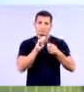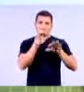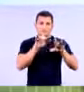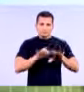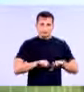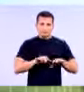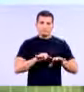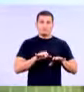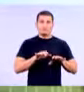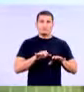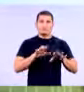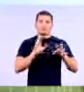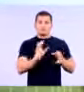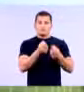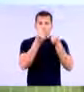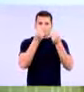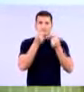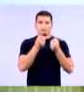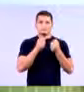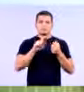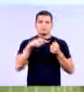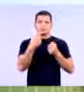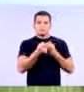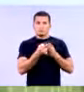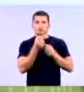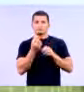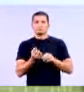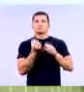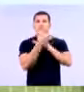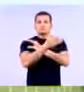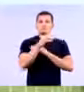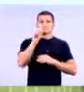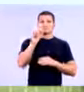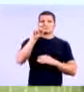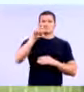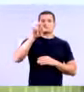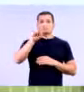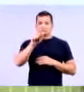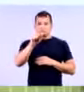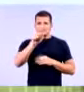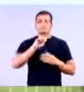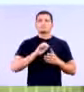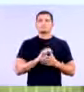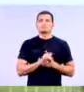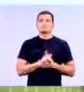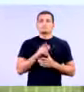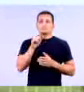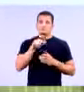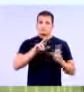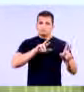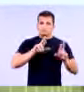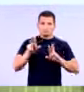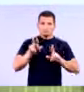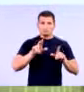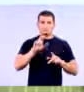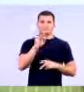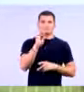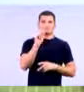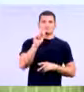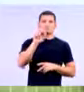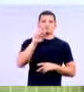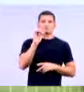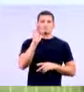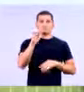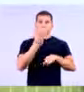atividade, salva, e aí você faz o upload da tarefa, então, do arquivo. Então, essa é a diferença da tarefa. Ela serve